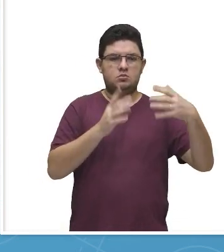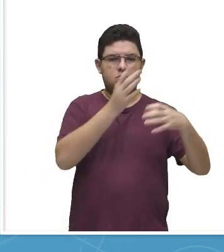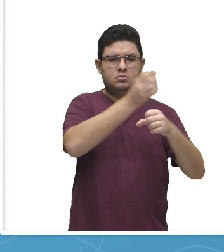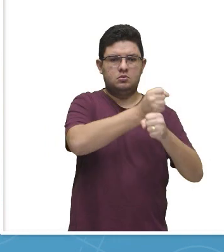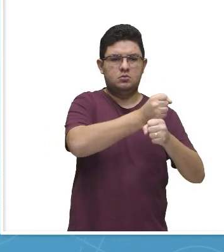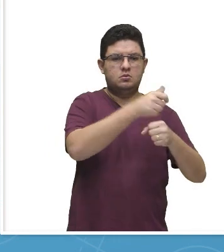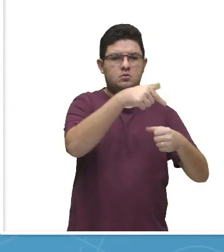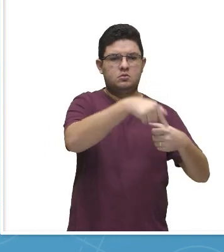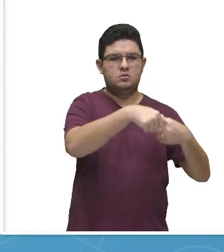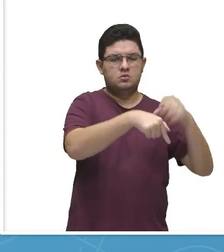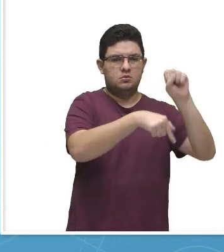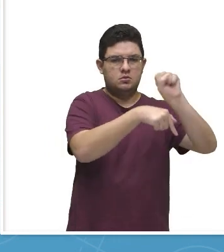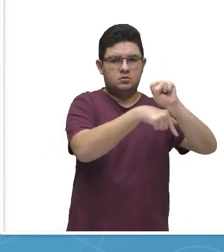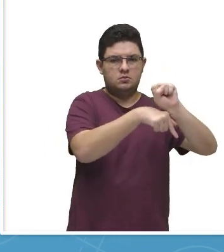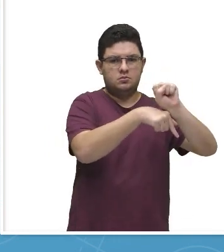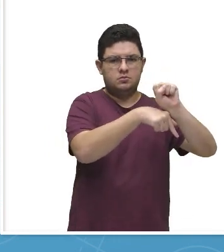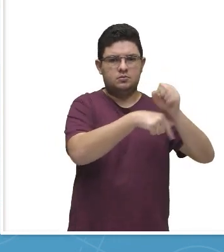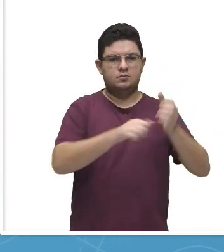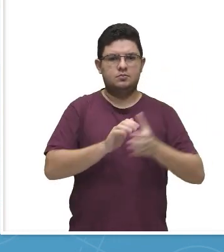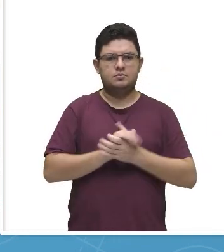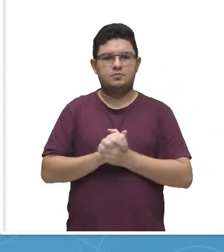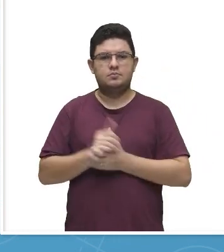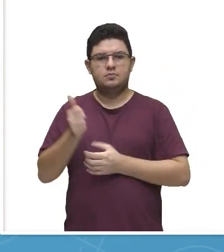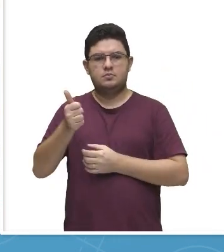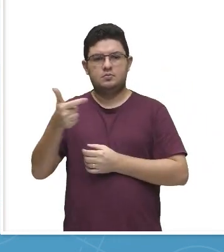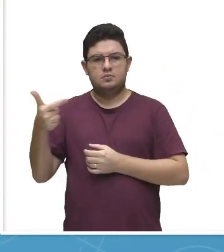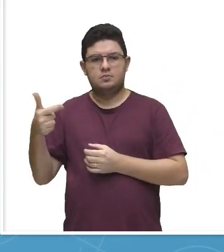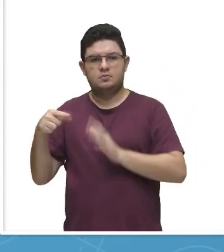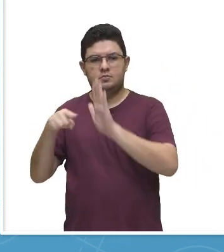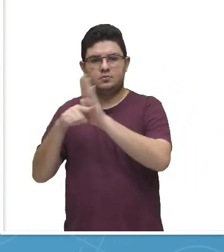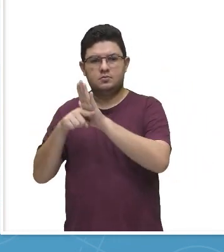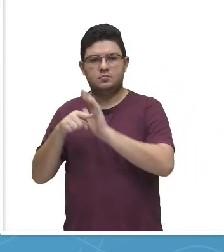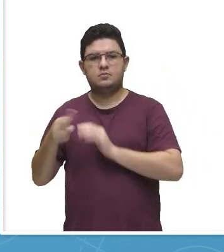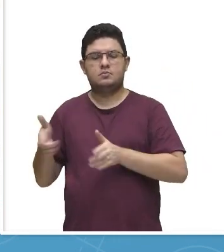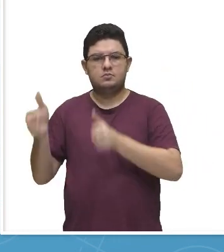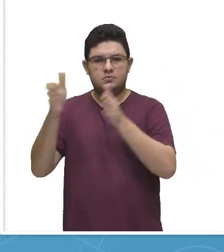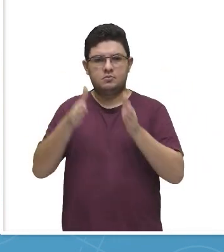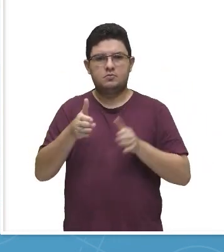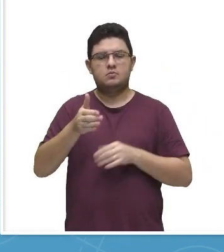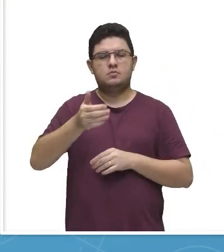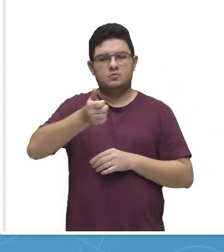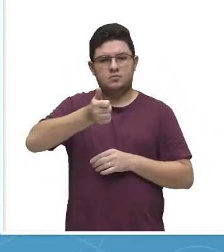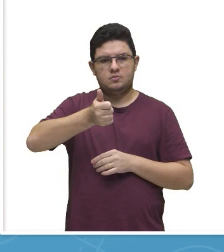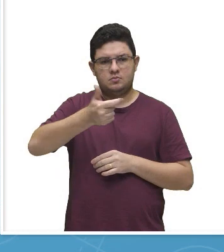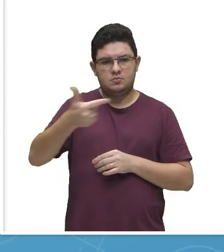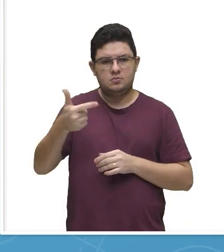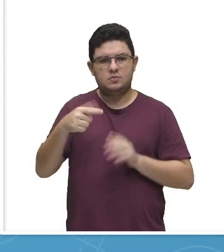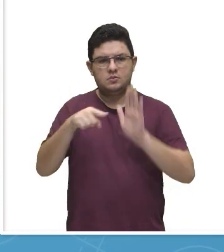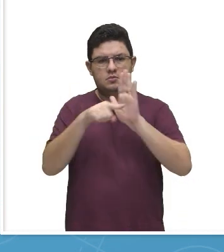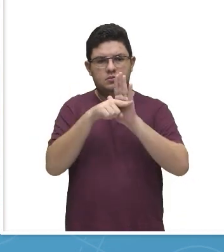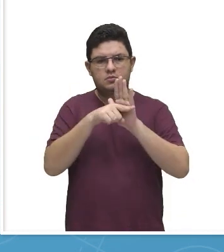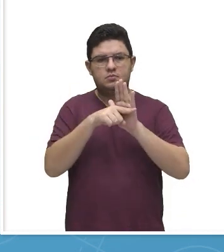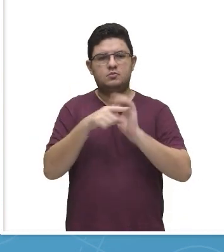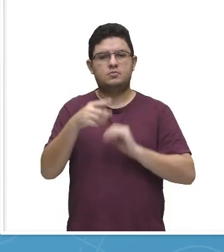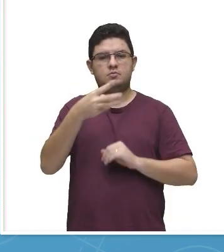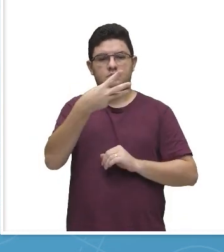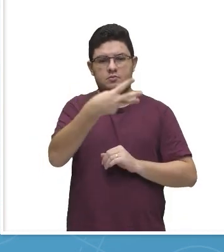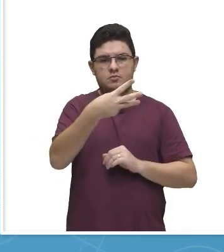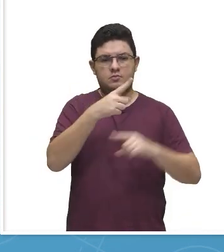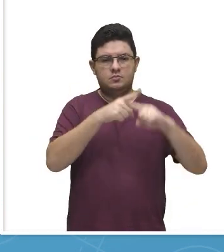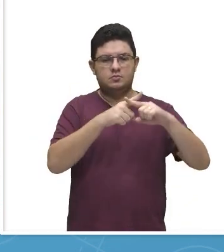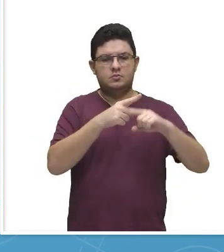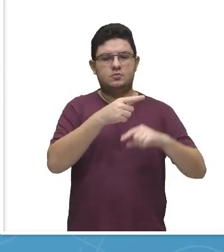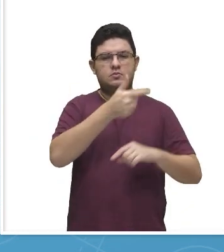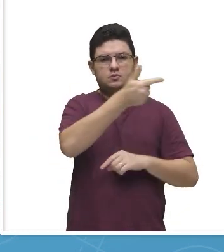terceira elevado ao quadrado. Repetimos a base, que é menos 12, e multiplicamos os expoentes. Logo vamos ter menos 12, 3 vezes